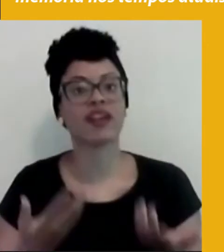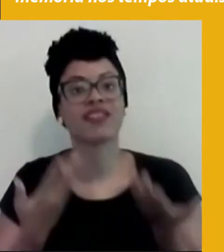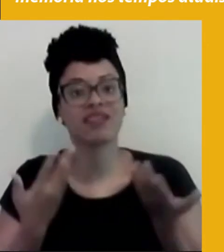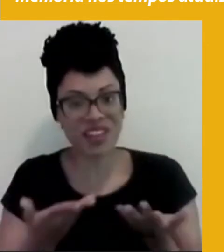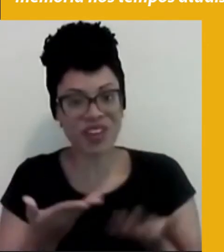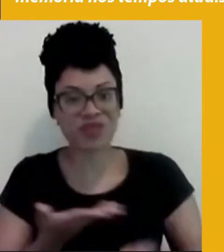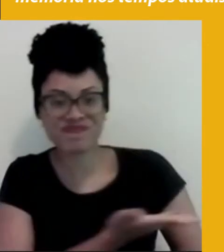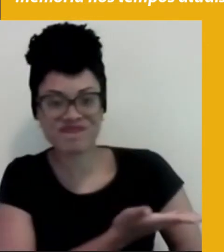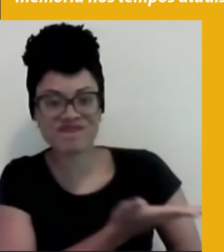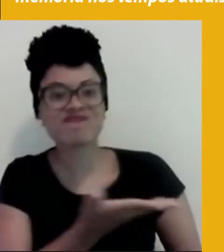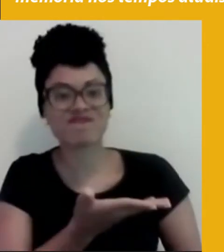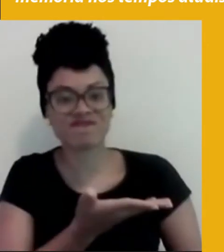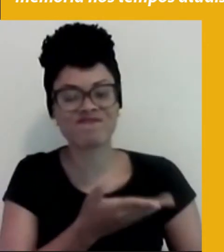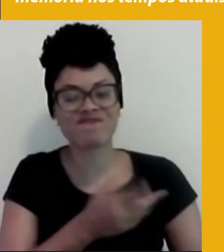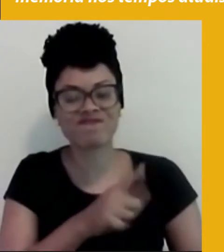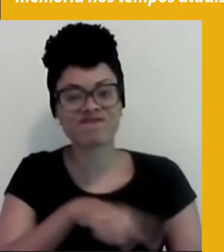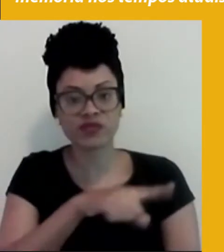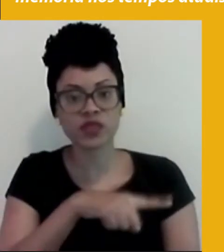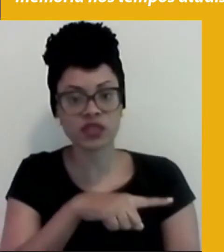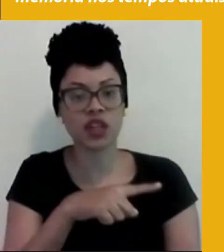aí e que